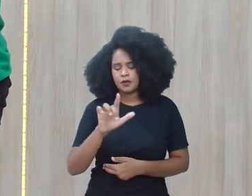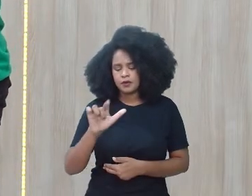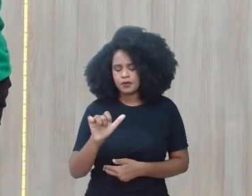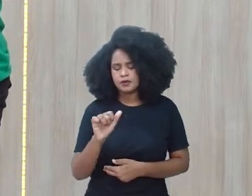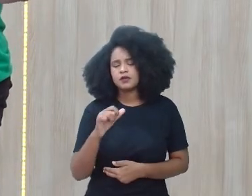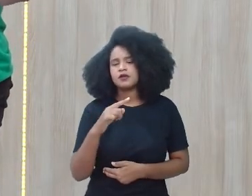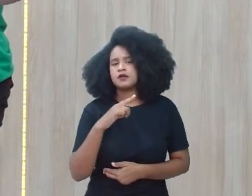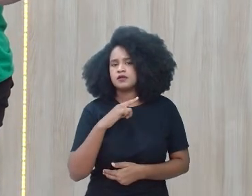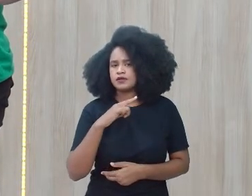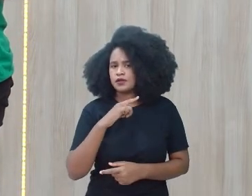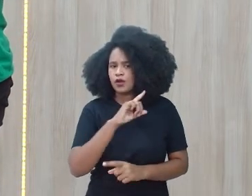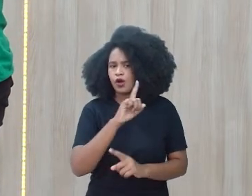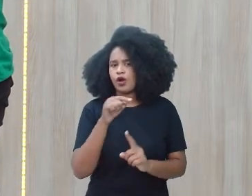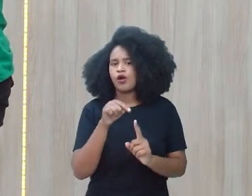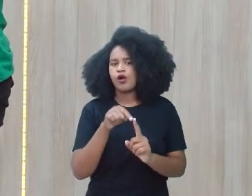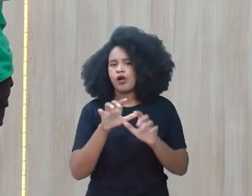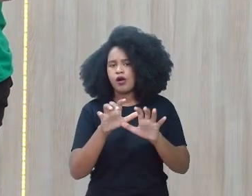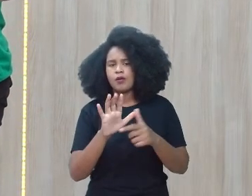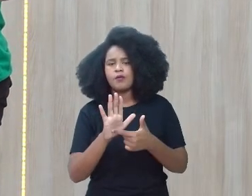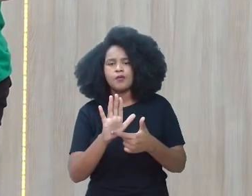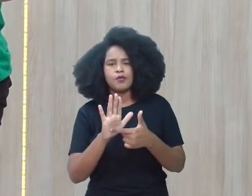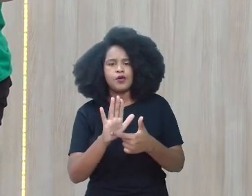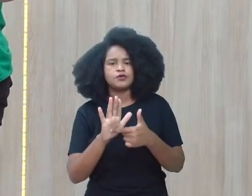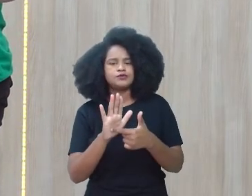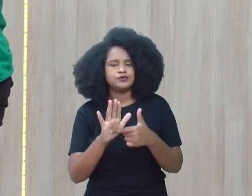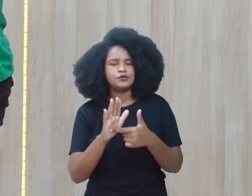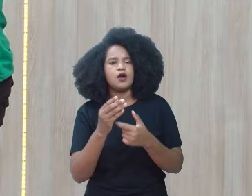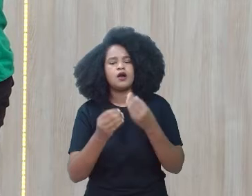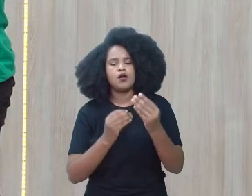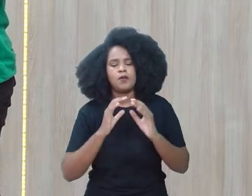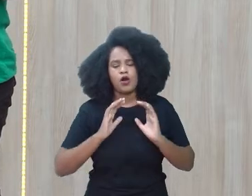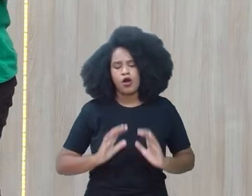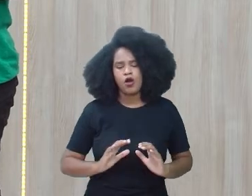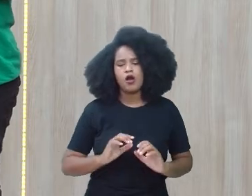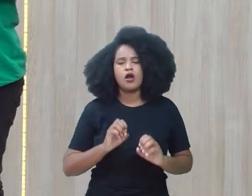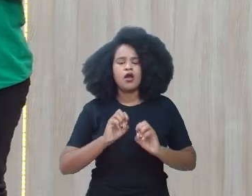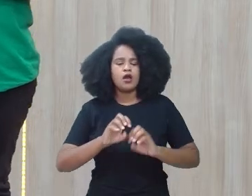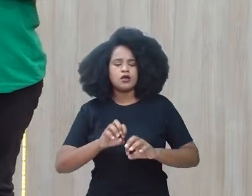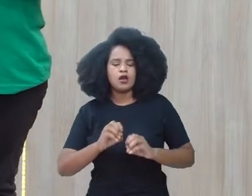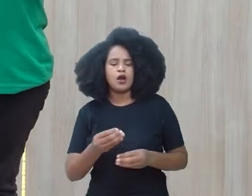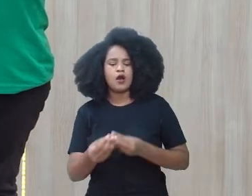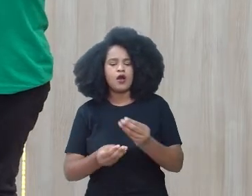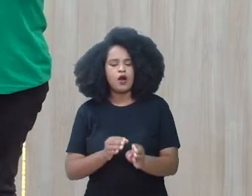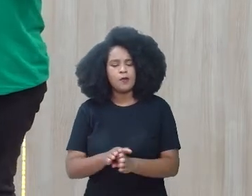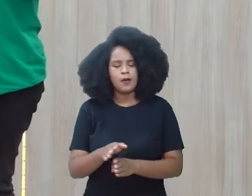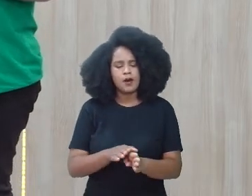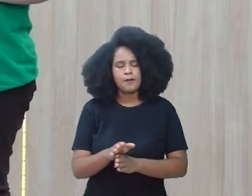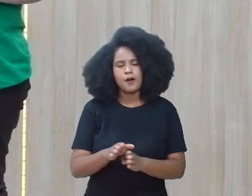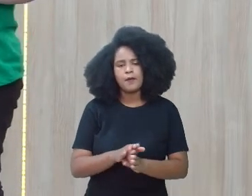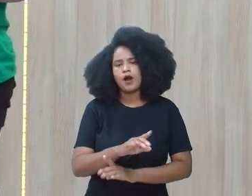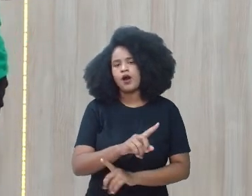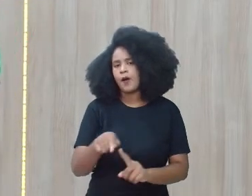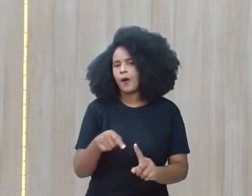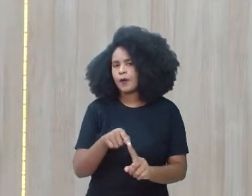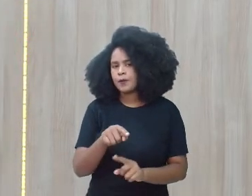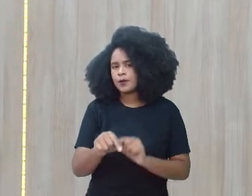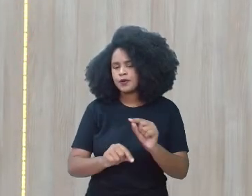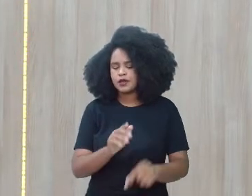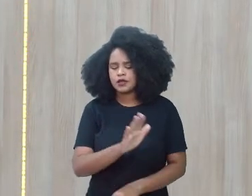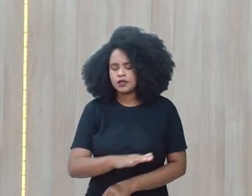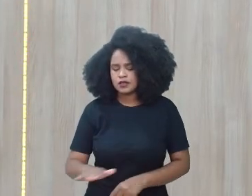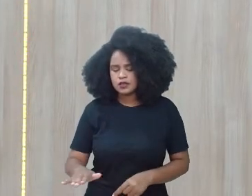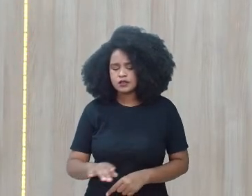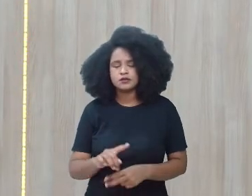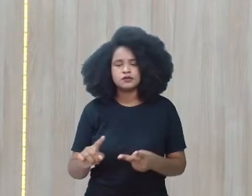bem sutil, ela traz para a gente essas lições, esses ensinamentos que servem para a